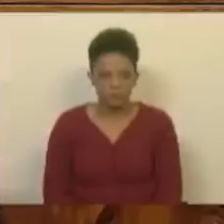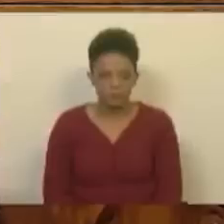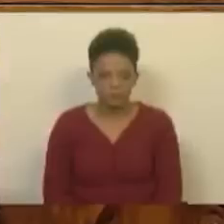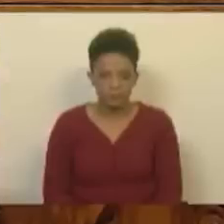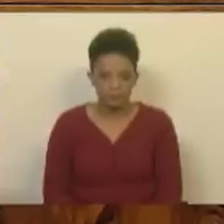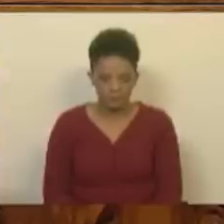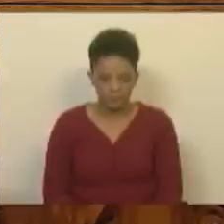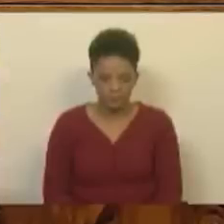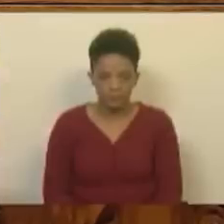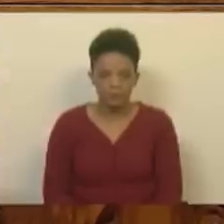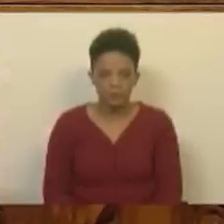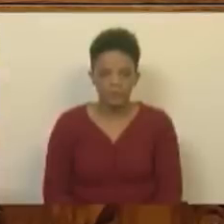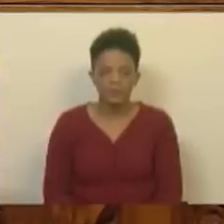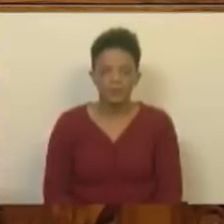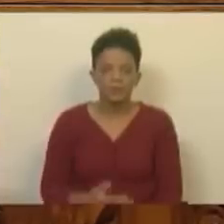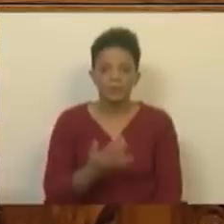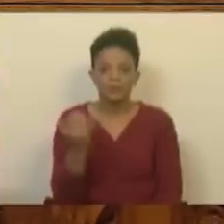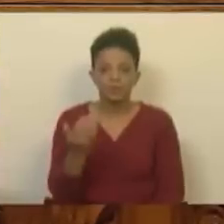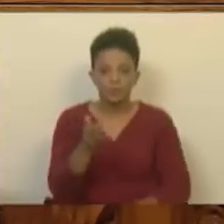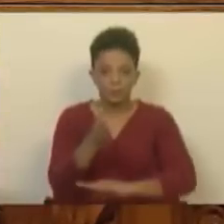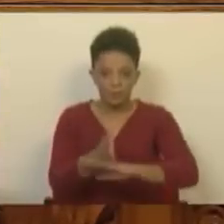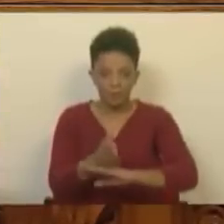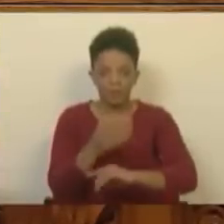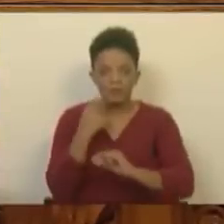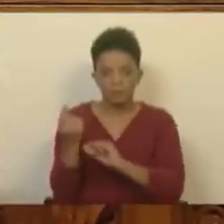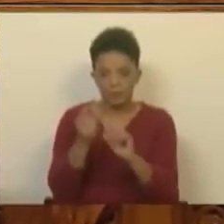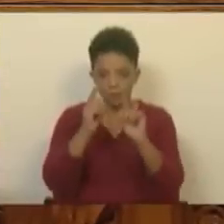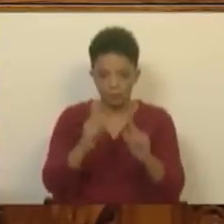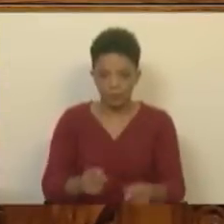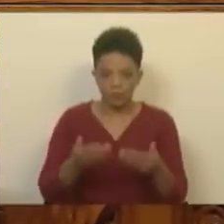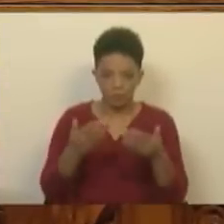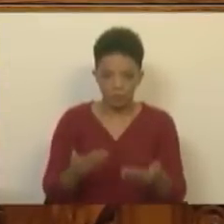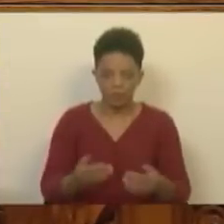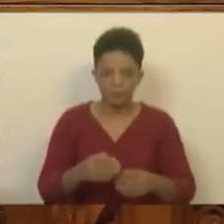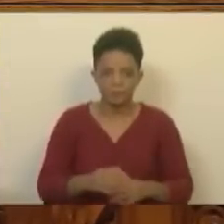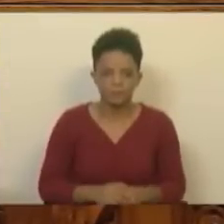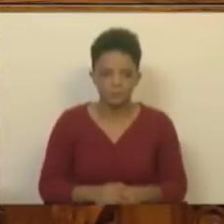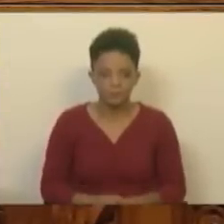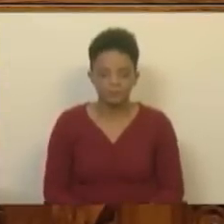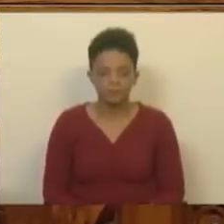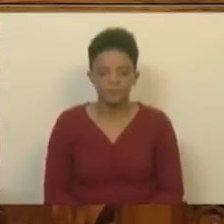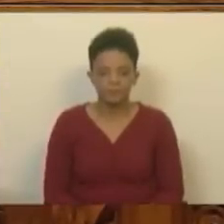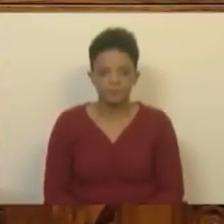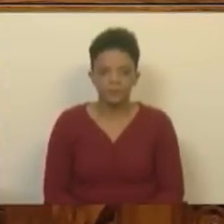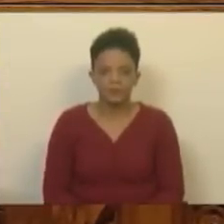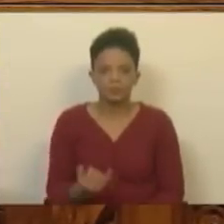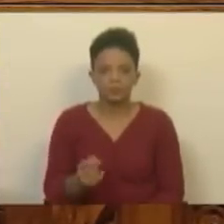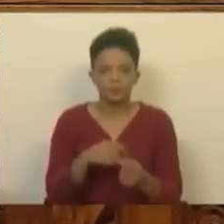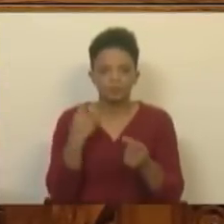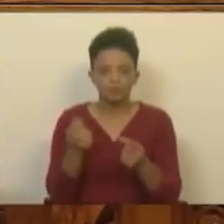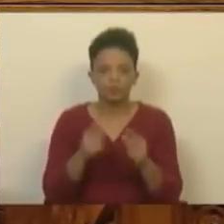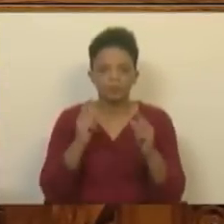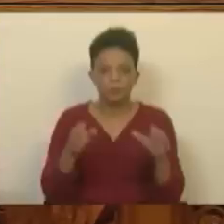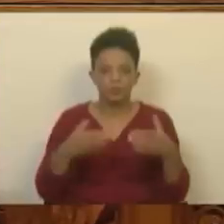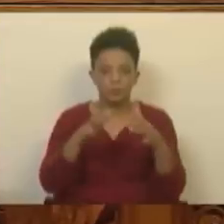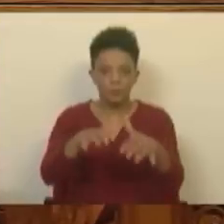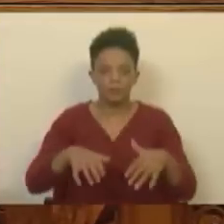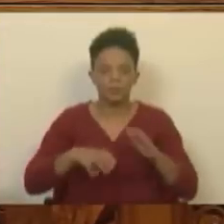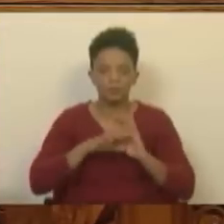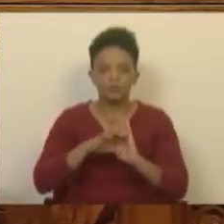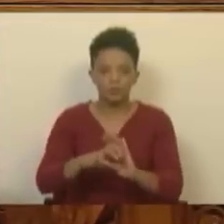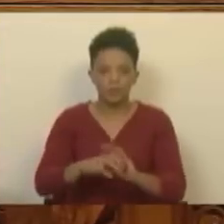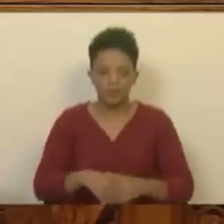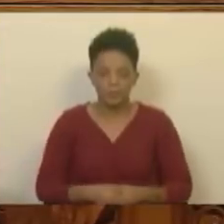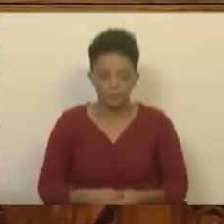vamos iniciar a segunda metade do nosso debate agora a segunda Ronda começa com o grupo parlamentar dos chega